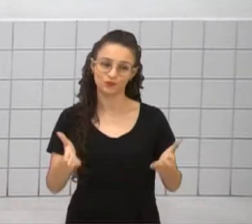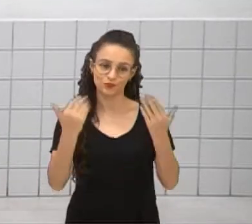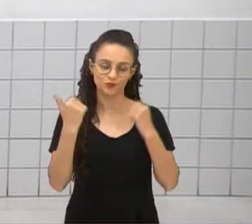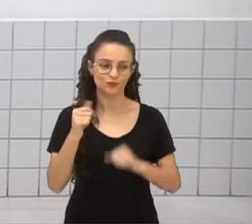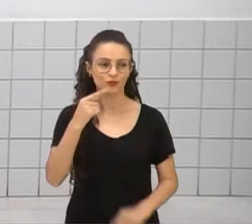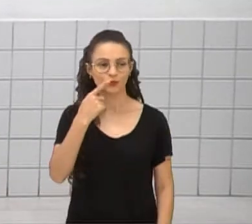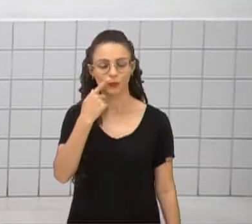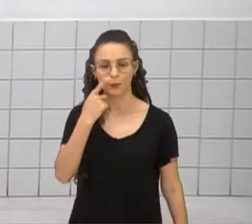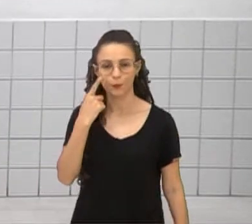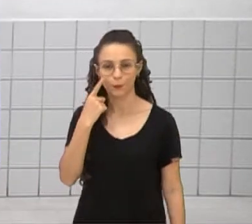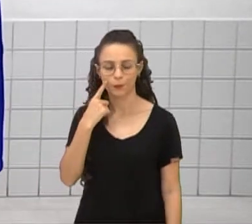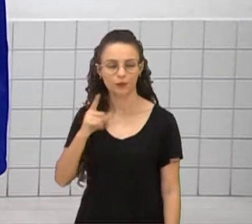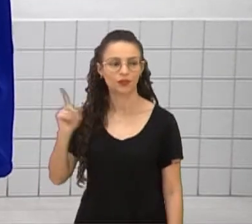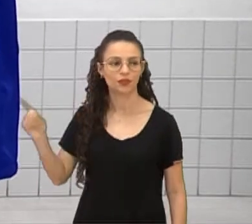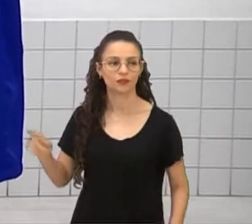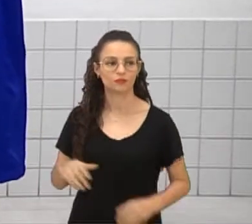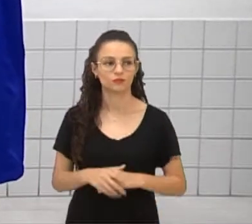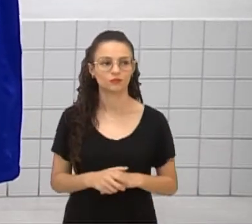aqui